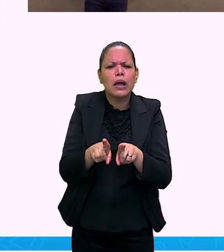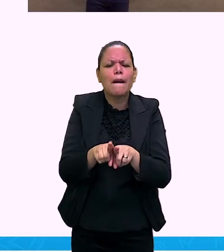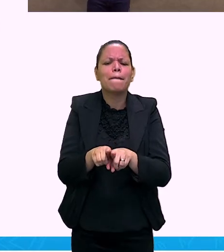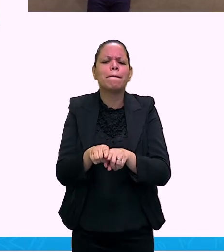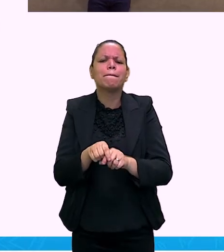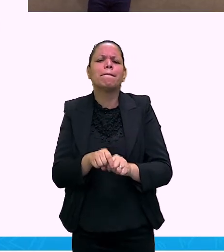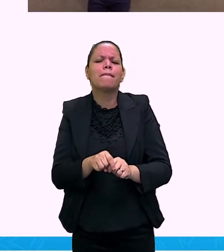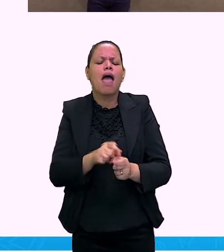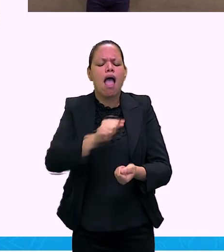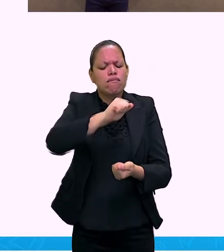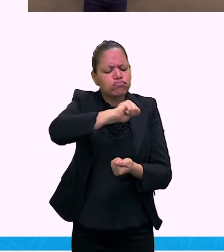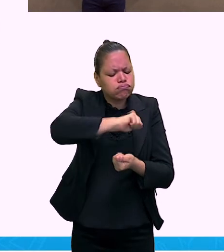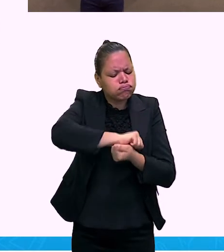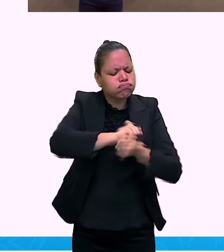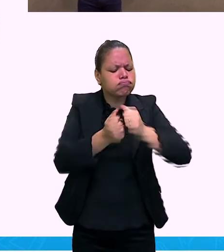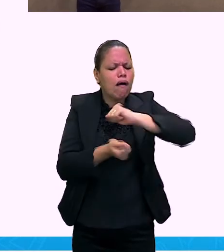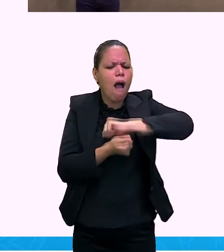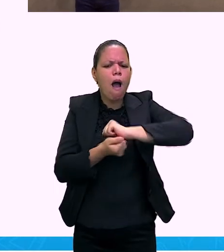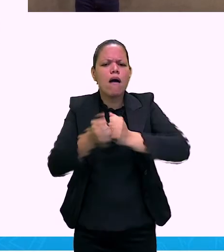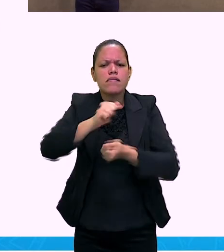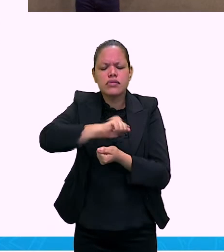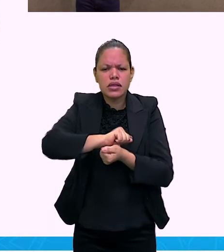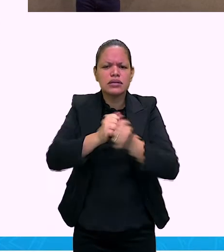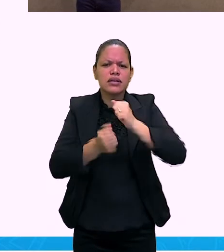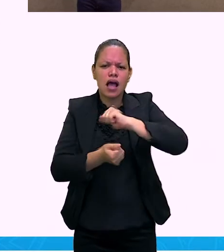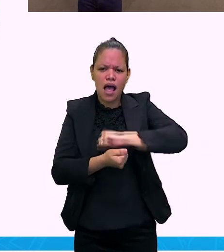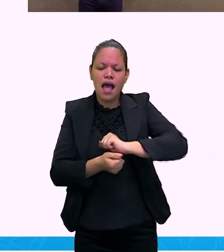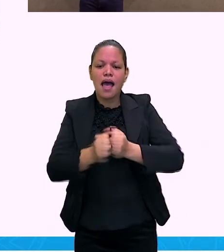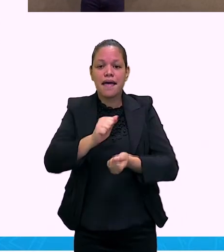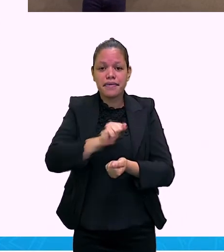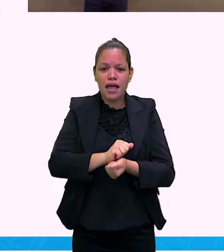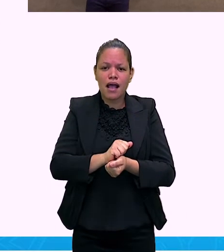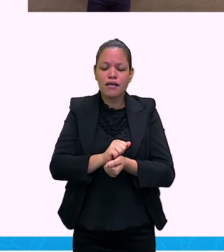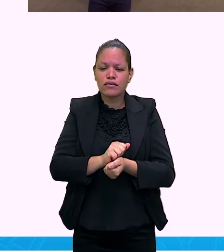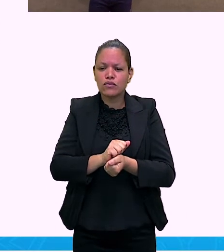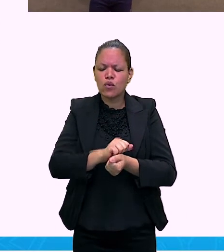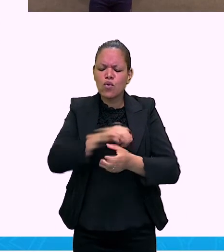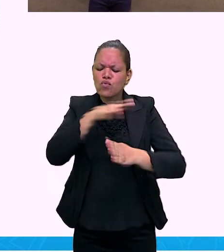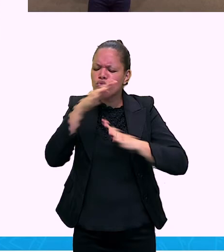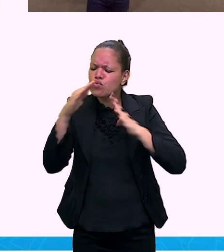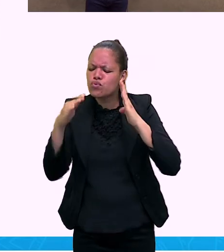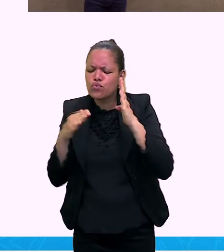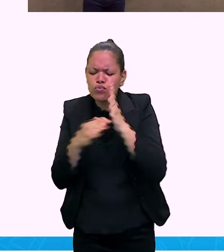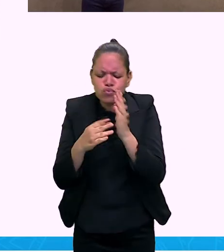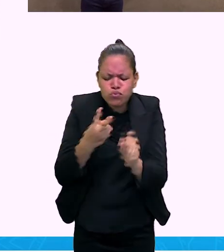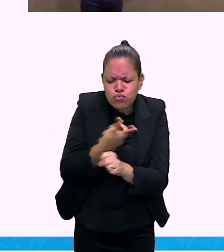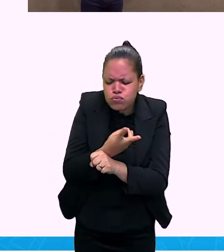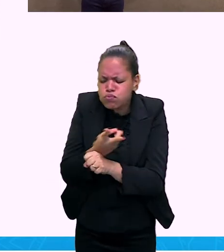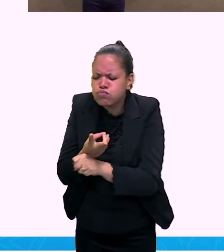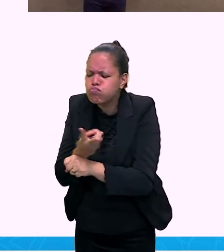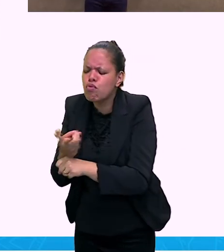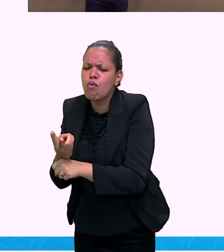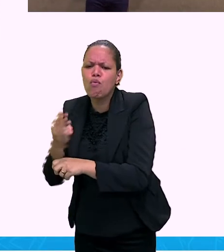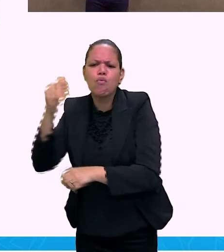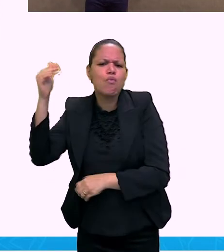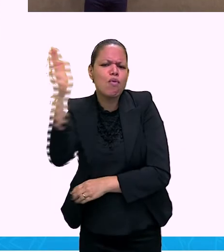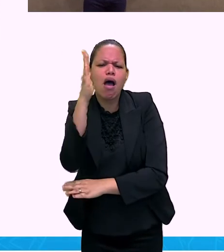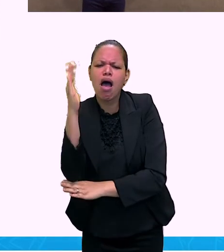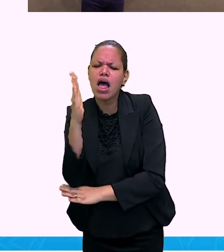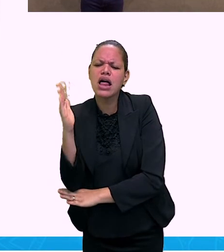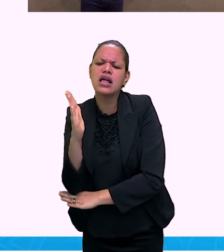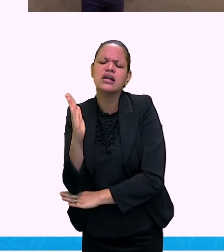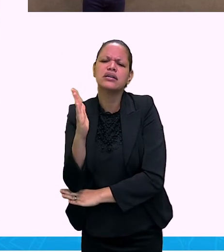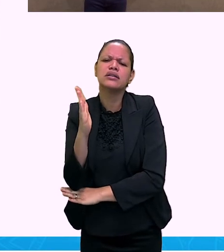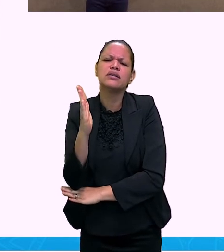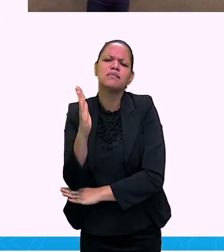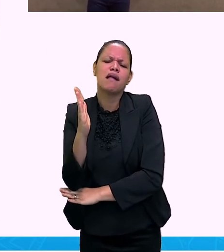do artesanato. Então, todos os elementos que eles buscam da natureza, como barro,